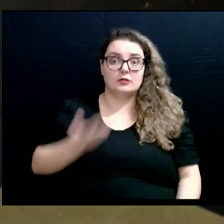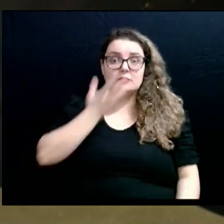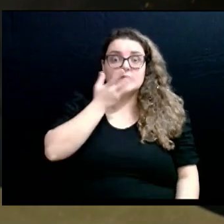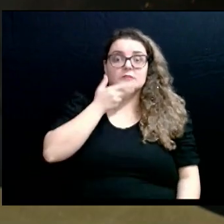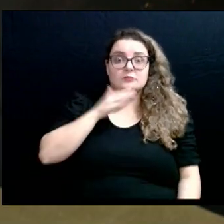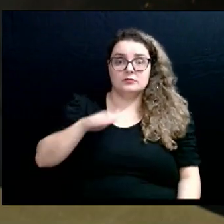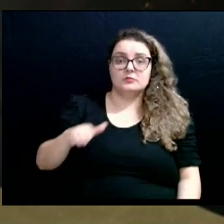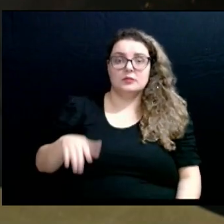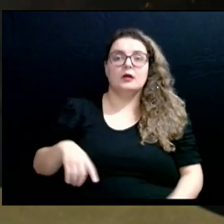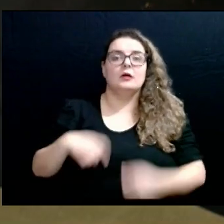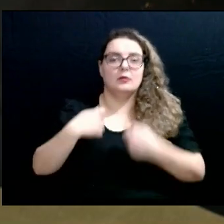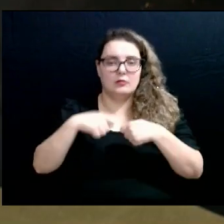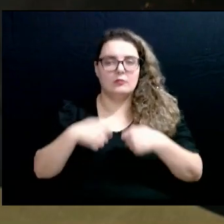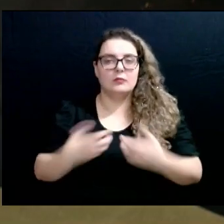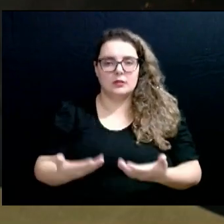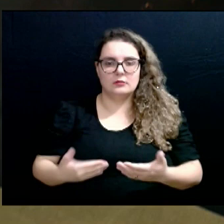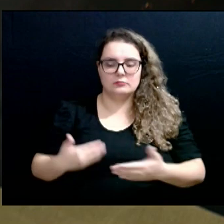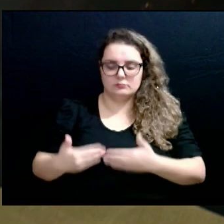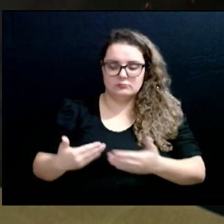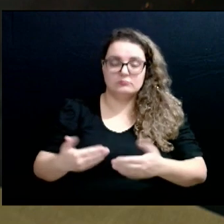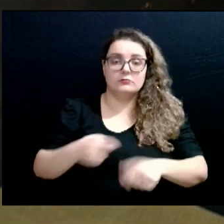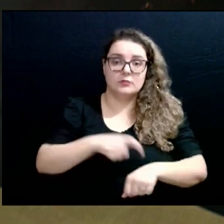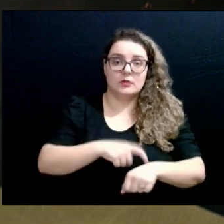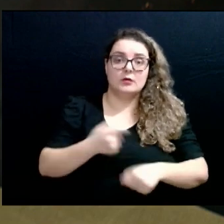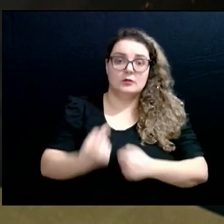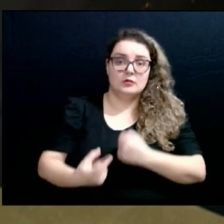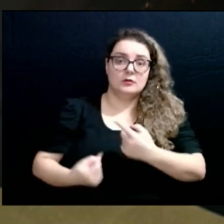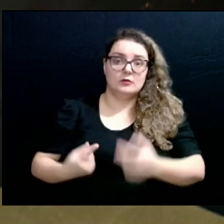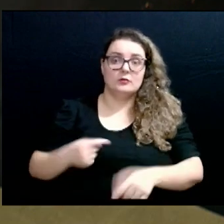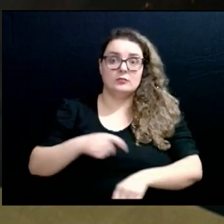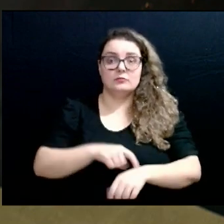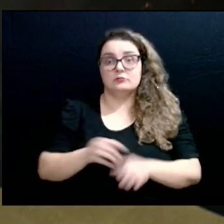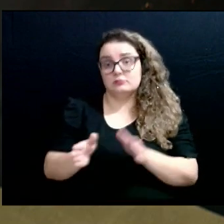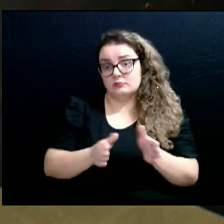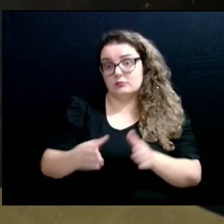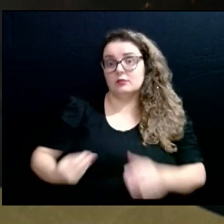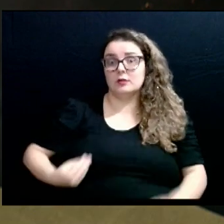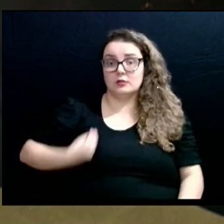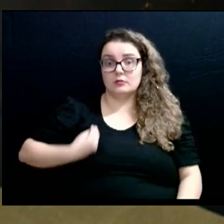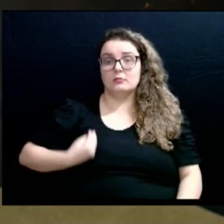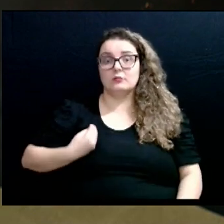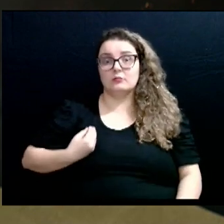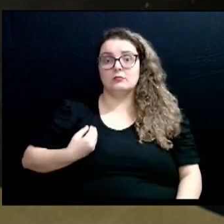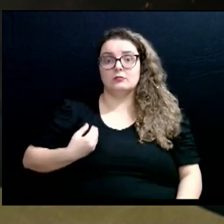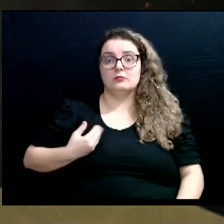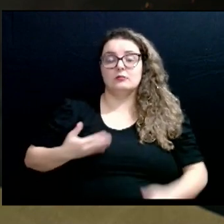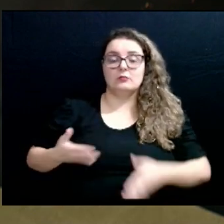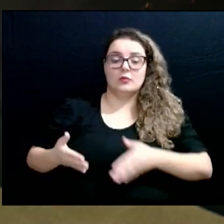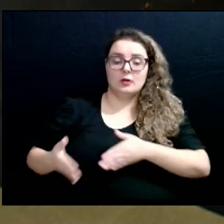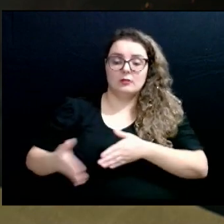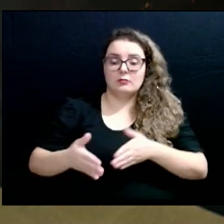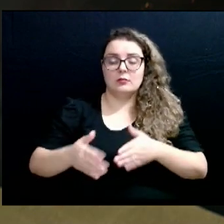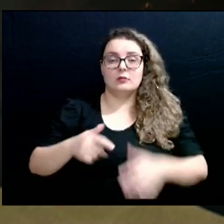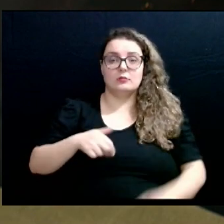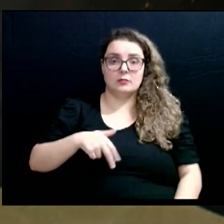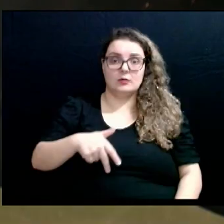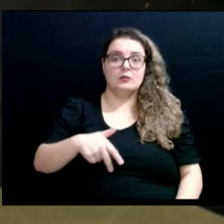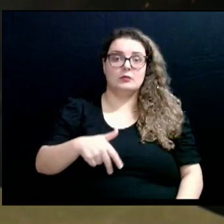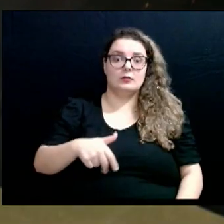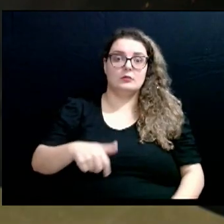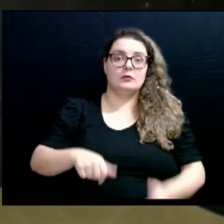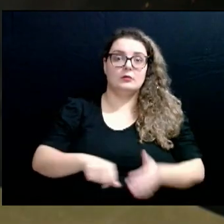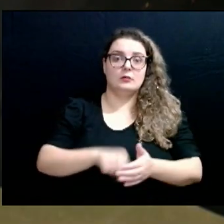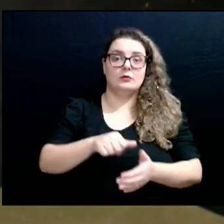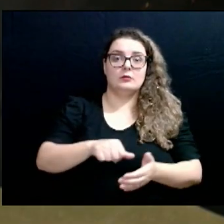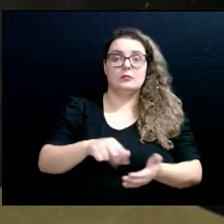precisa passar por certos tipos de situações, porque para você caminhar, para você andar, você precisa primeiro aprender a cair, não